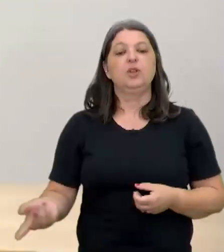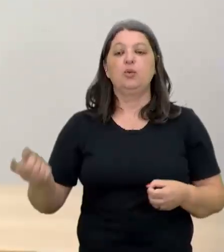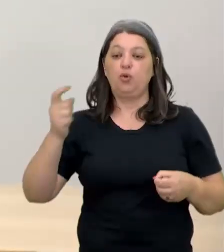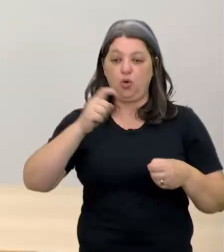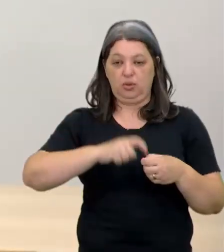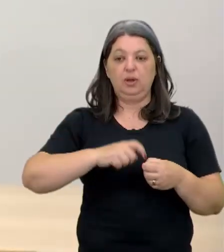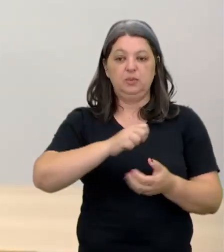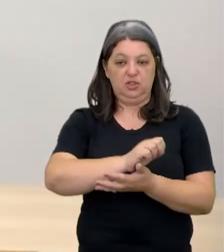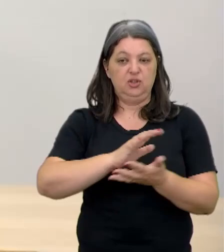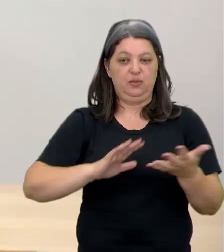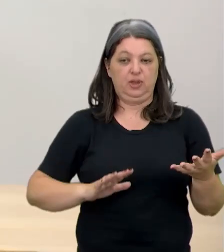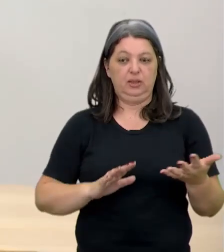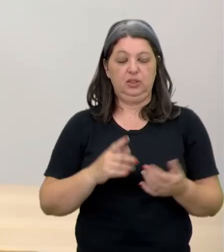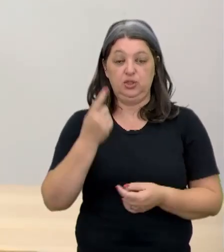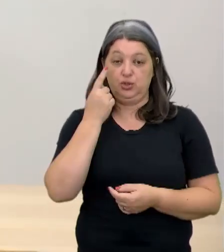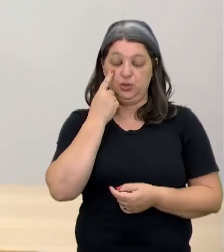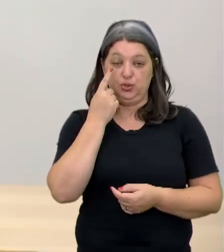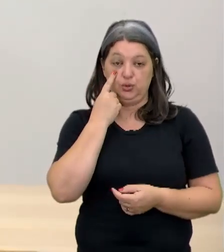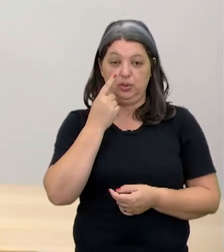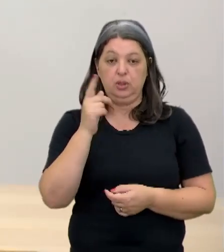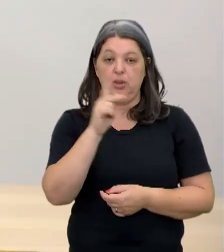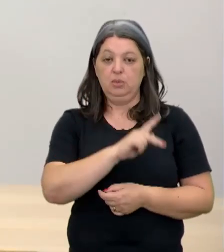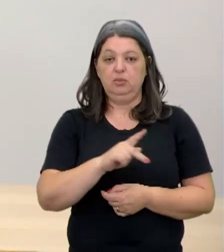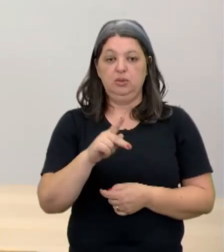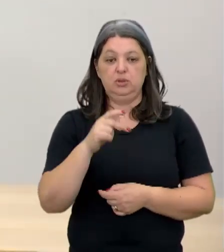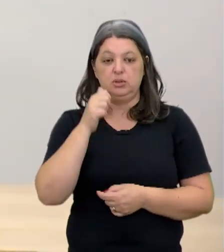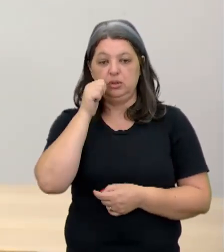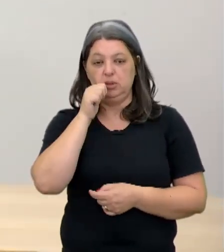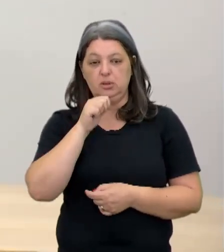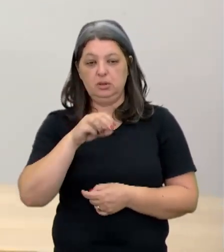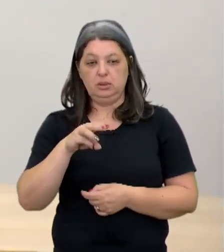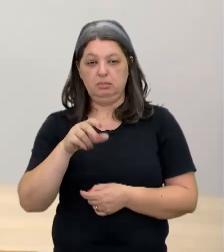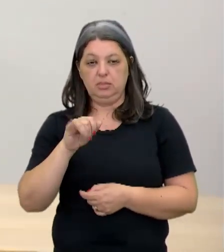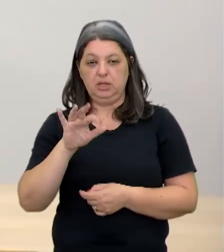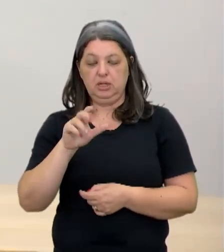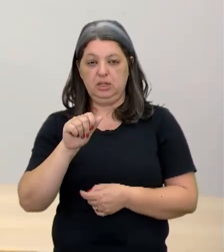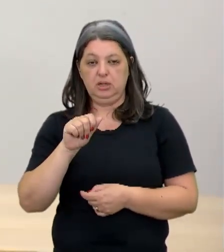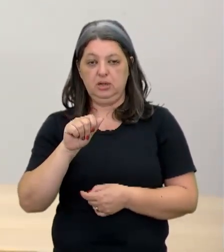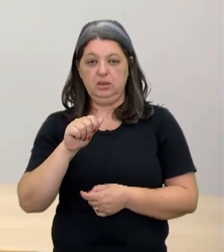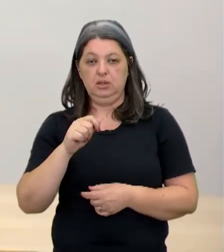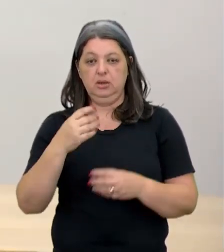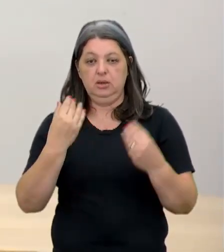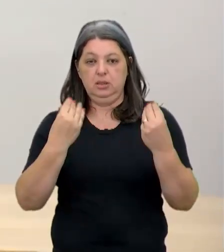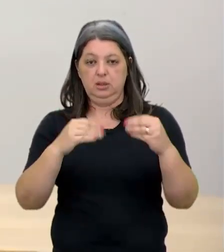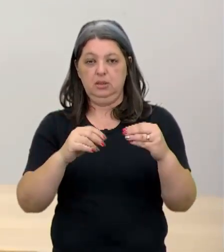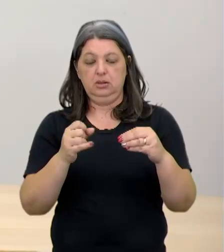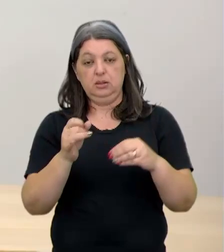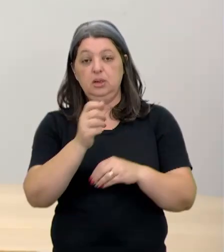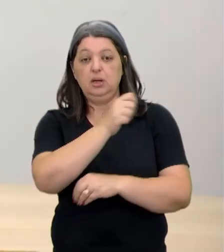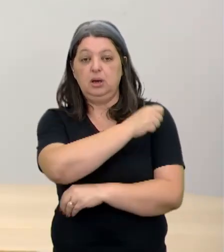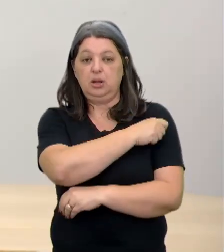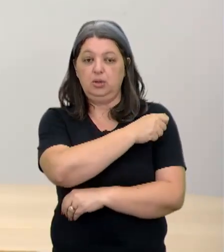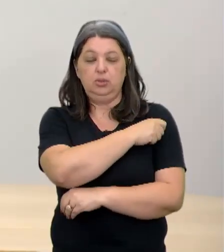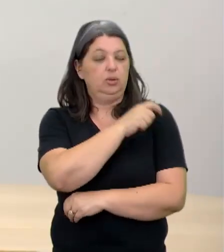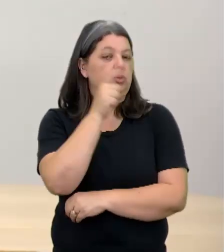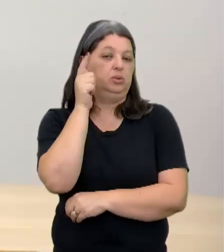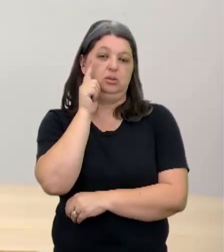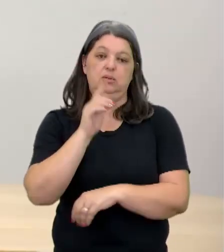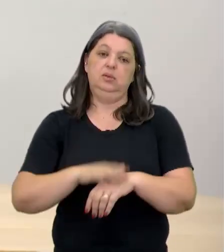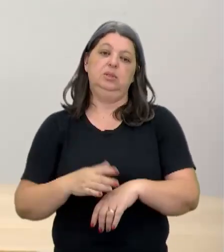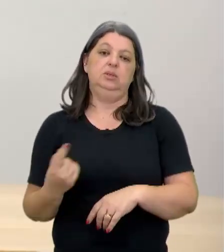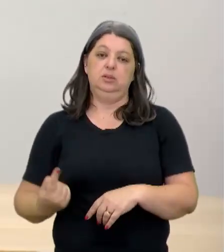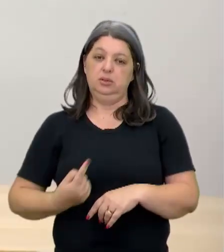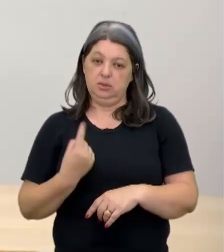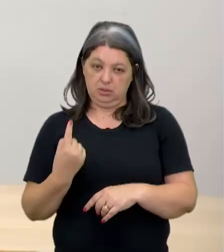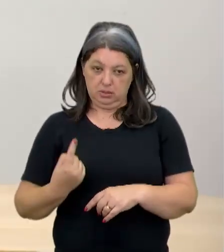Voltamos da atividade. Olha, a professora Maria Rosa colocou, né, que se o aluno não conseguir fazer isso sozinho, ele